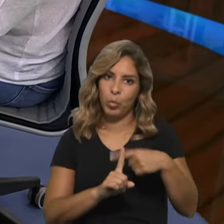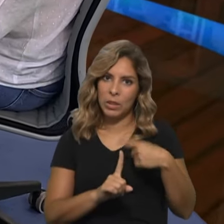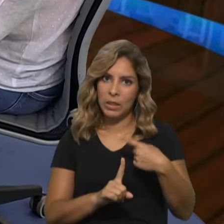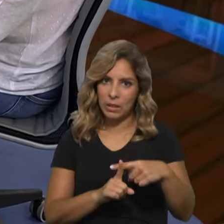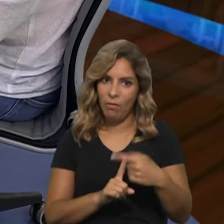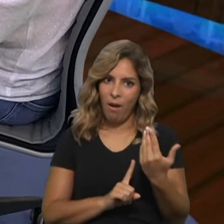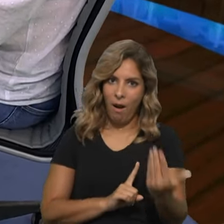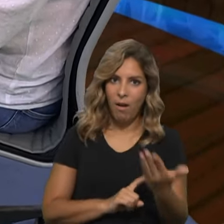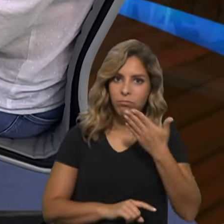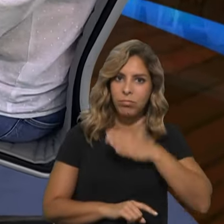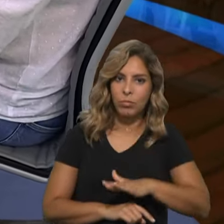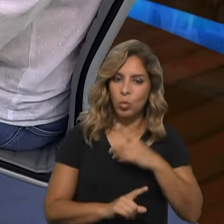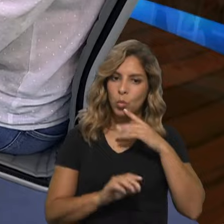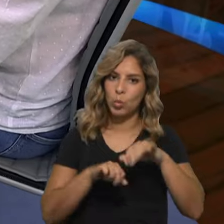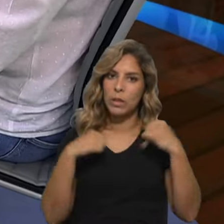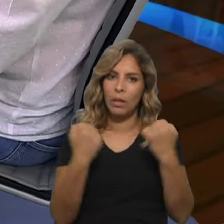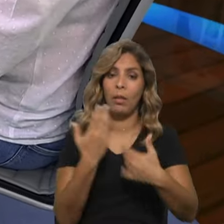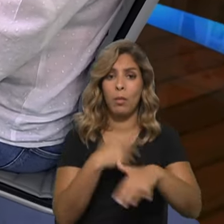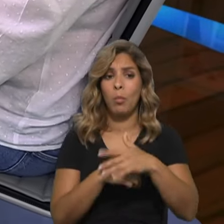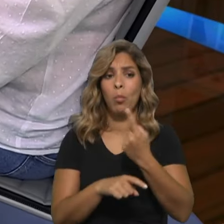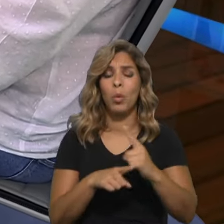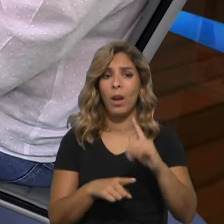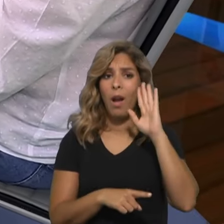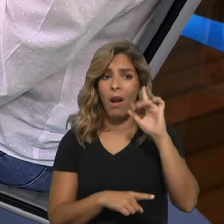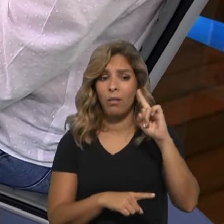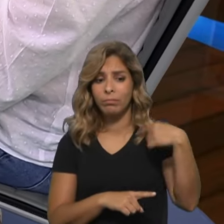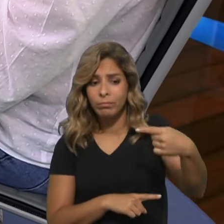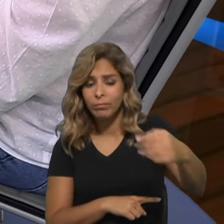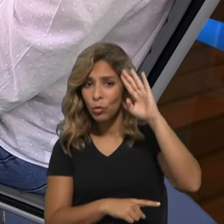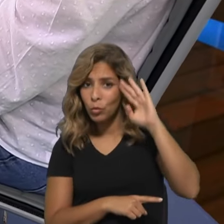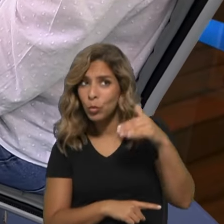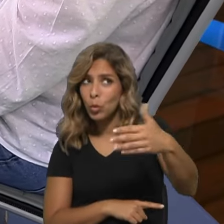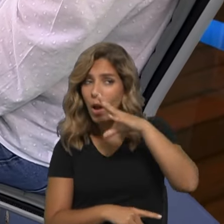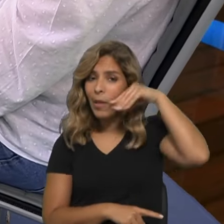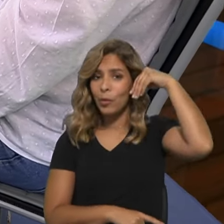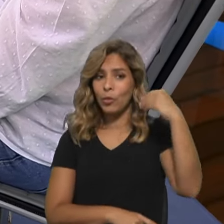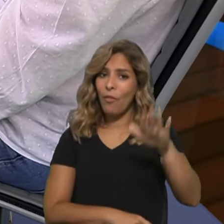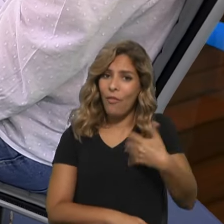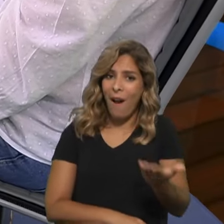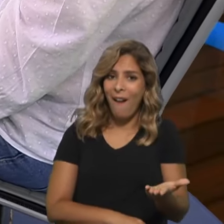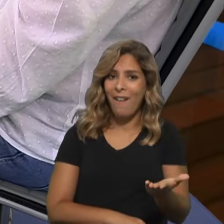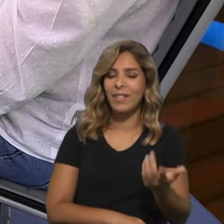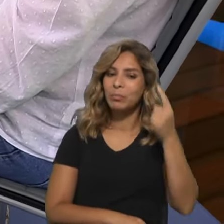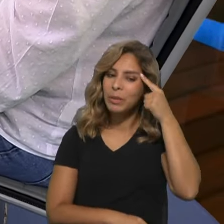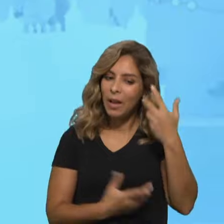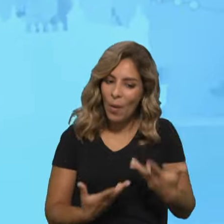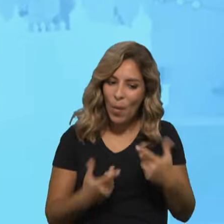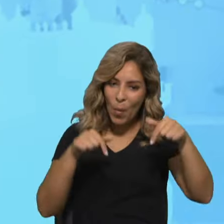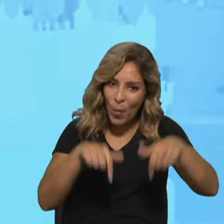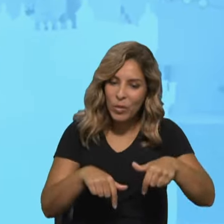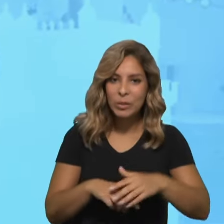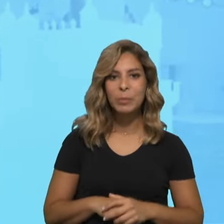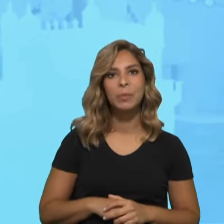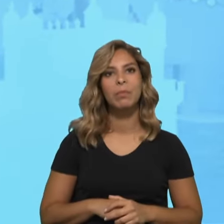e para a sociedade eles são os adultos da amanhã portanto eu vom começar a pensar neles hoje eu sei que o Leandro já já